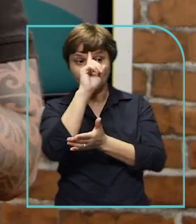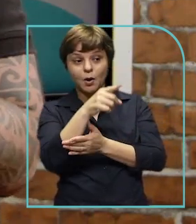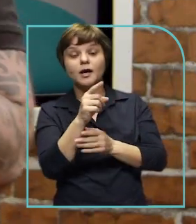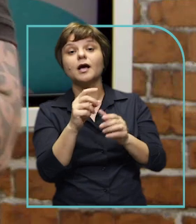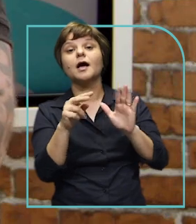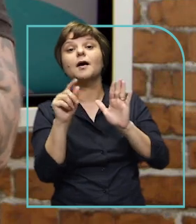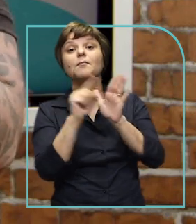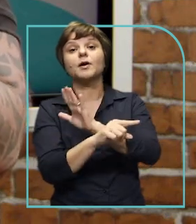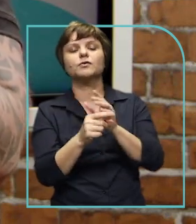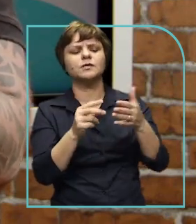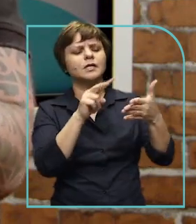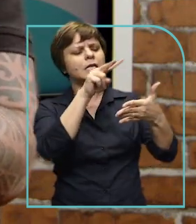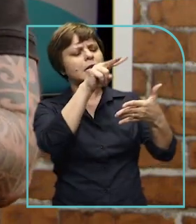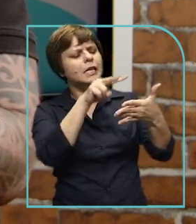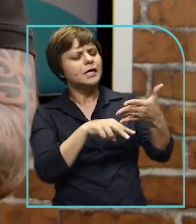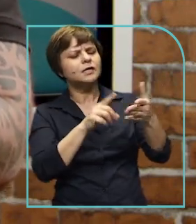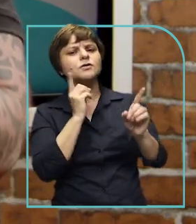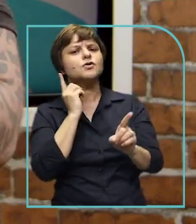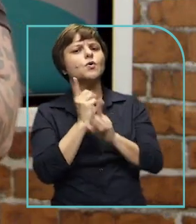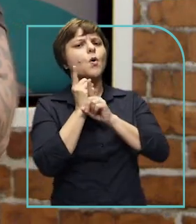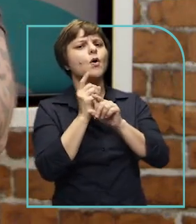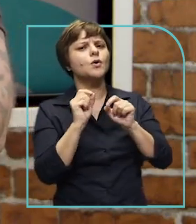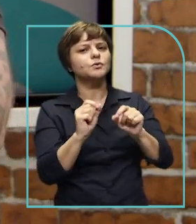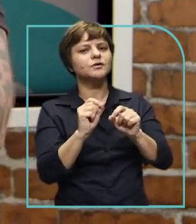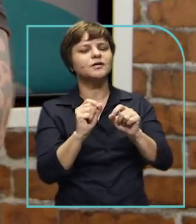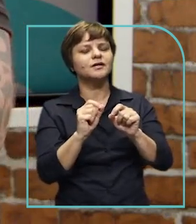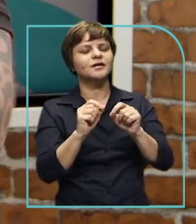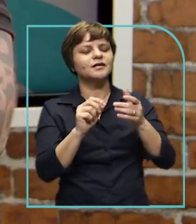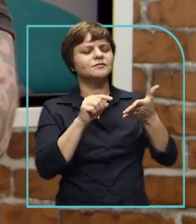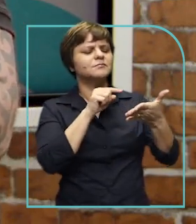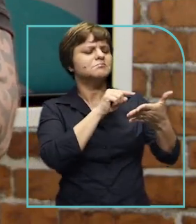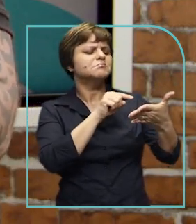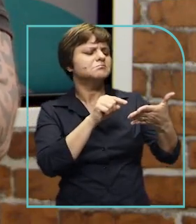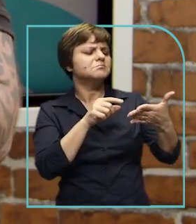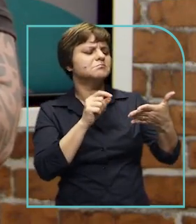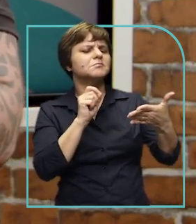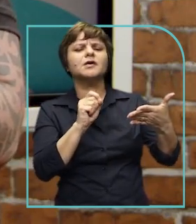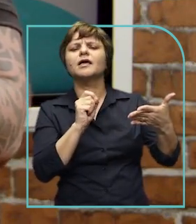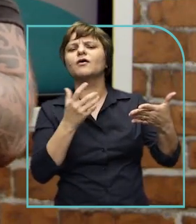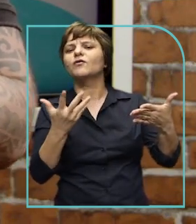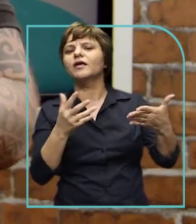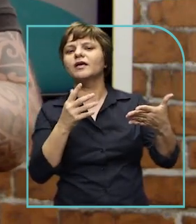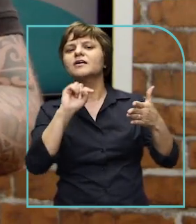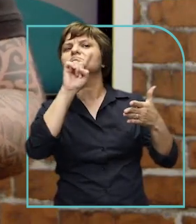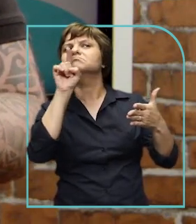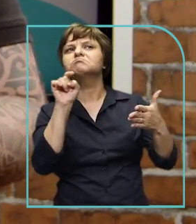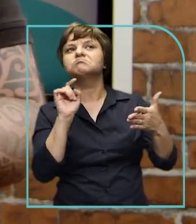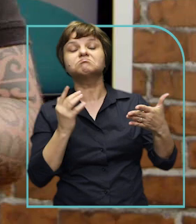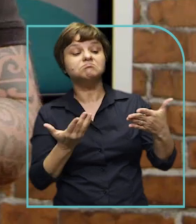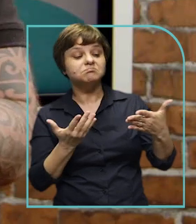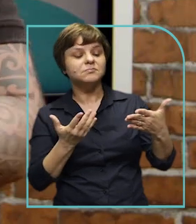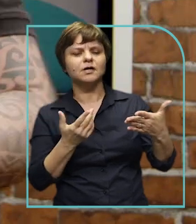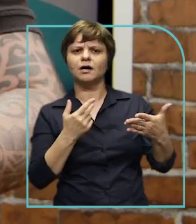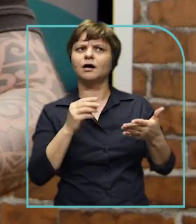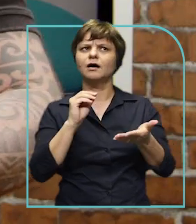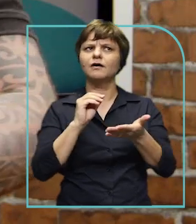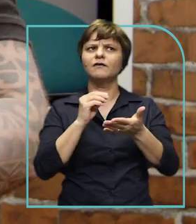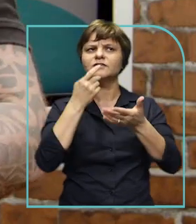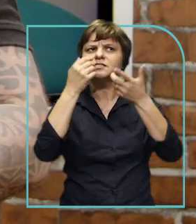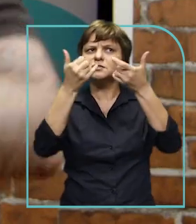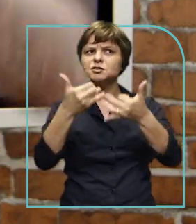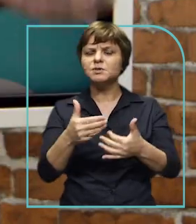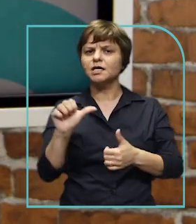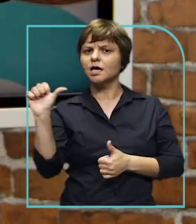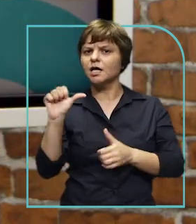comando. Lendo o comando, identifique o que o comando quer. No comando, você vai identificar, olha, falou